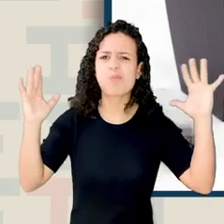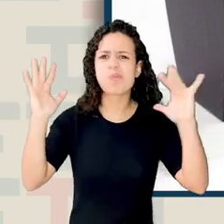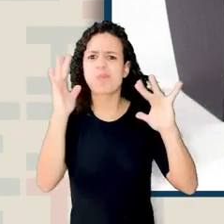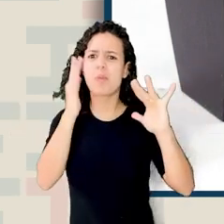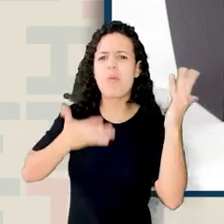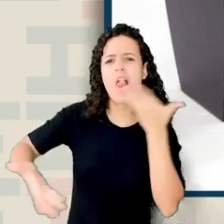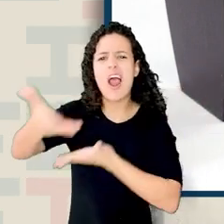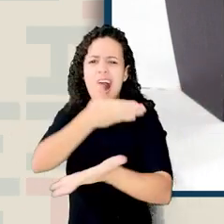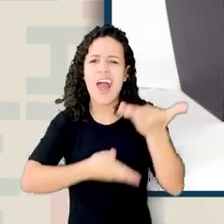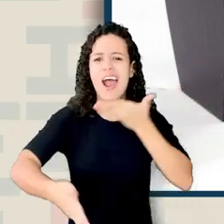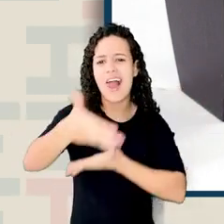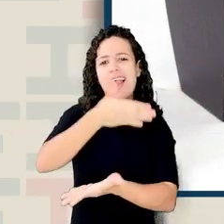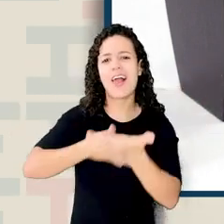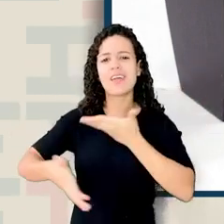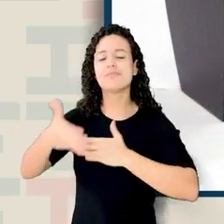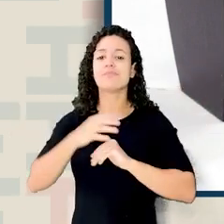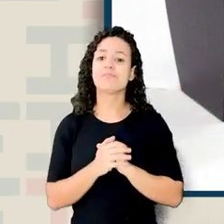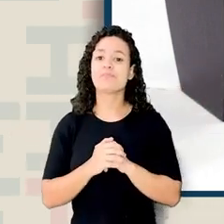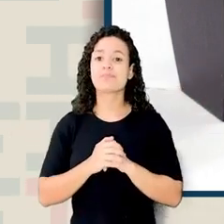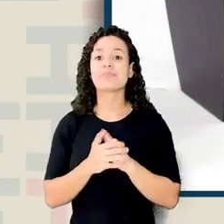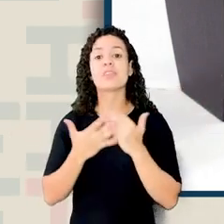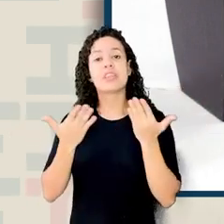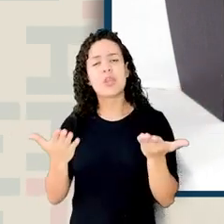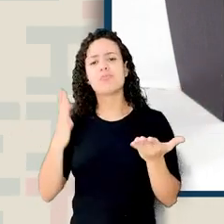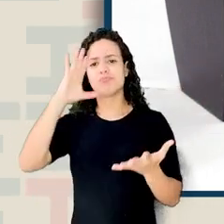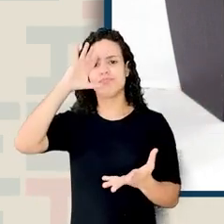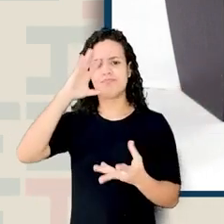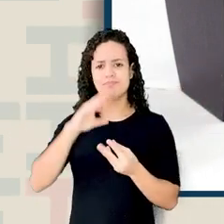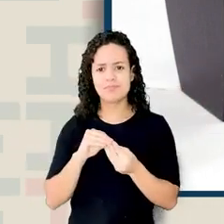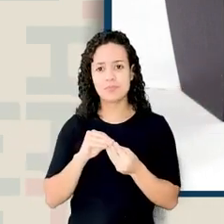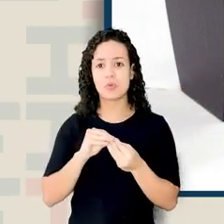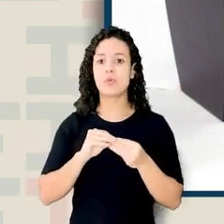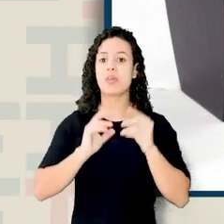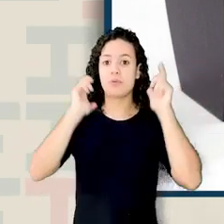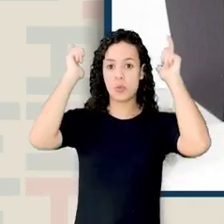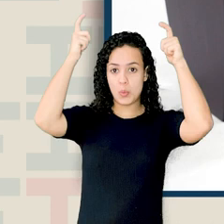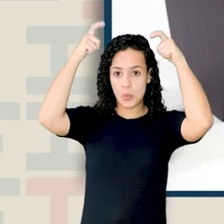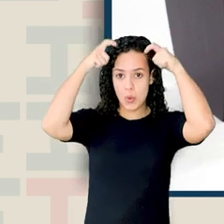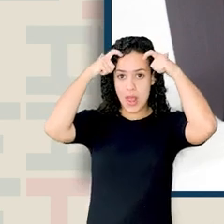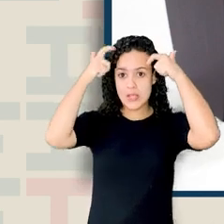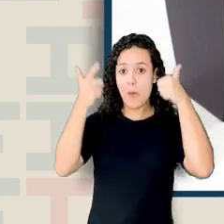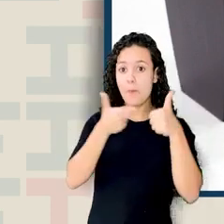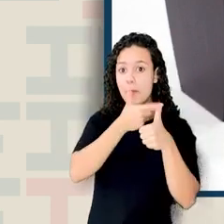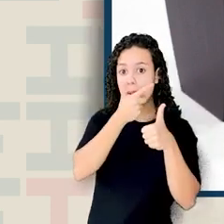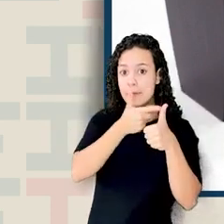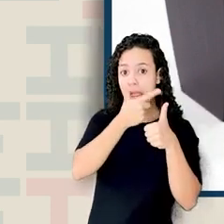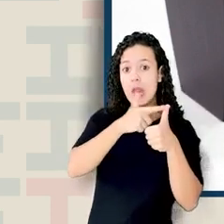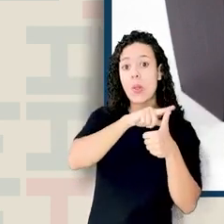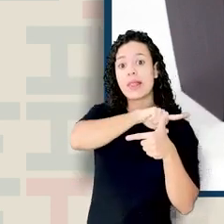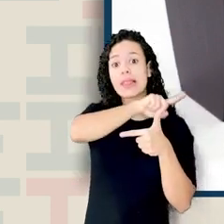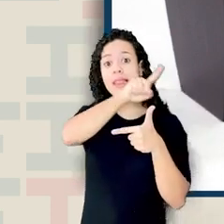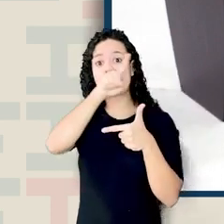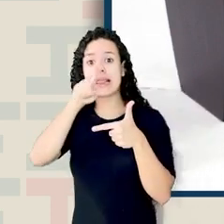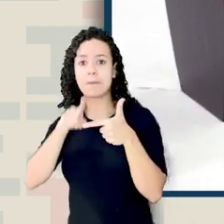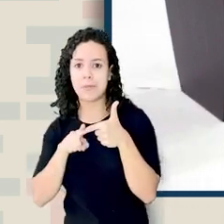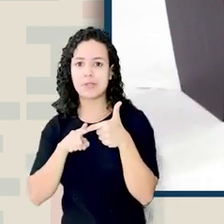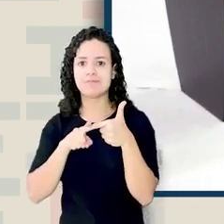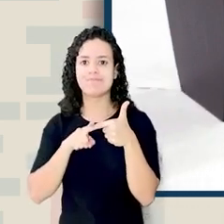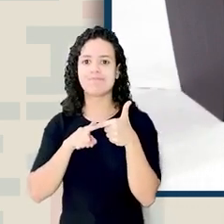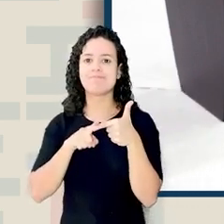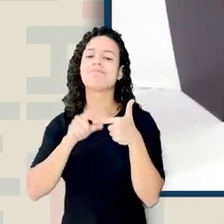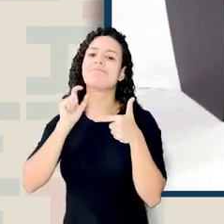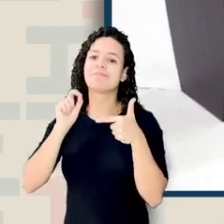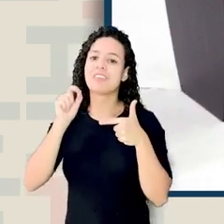grande brincadeira. E aí vai-se entender que após esse momento de coroação, vamos então cair